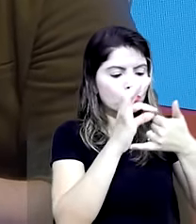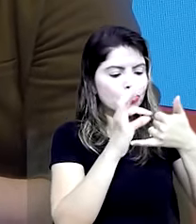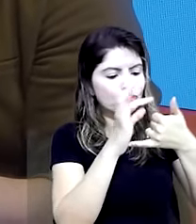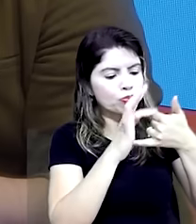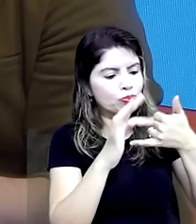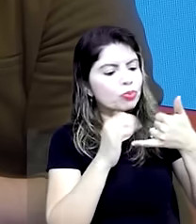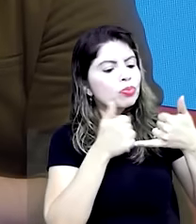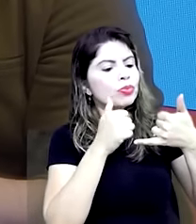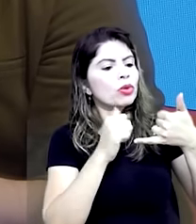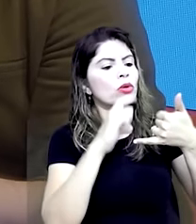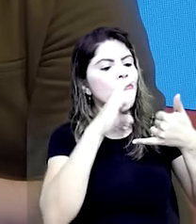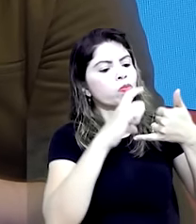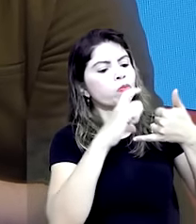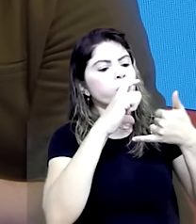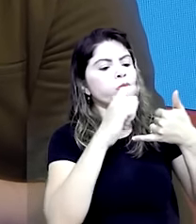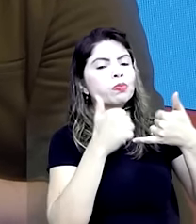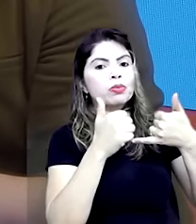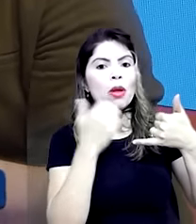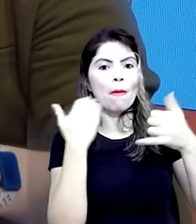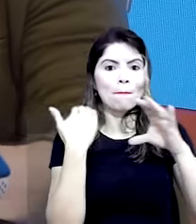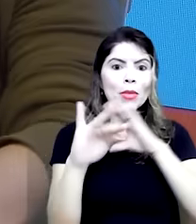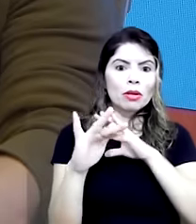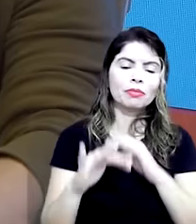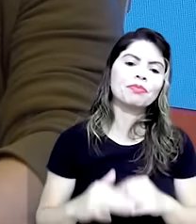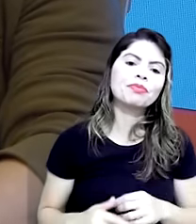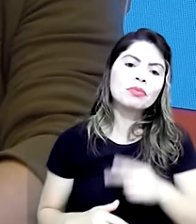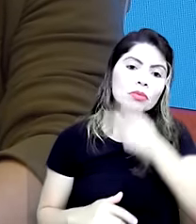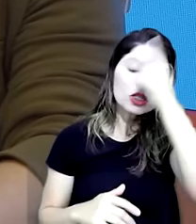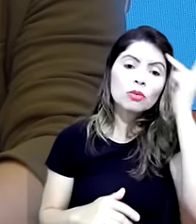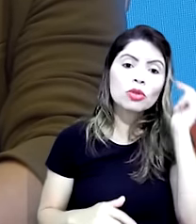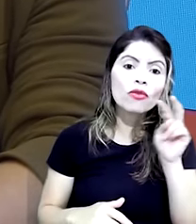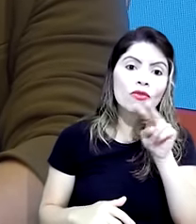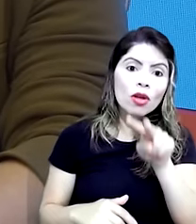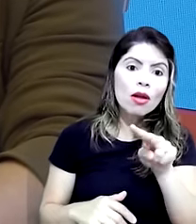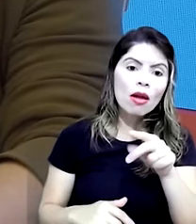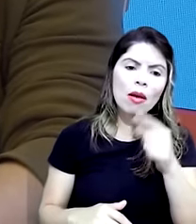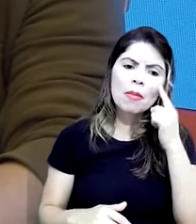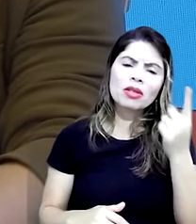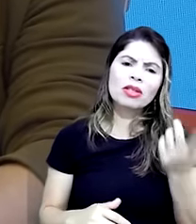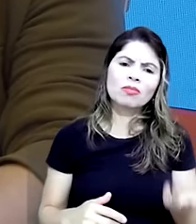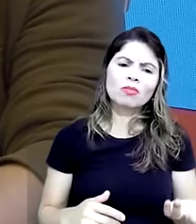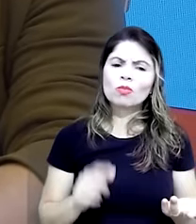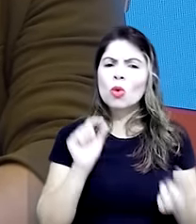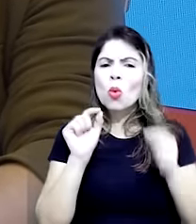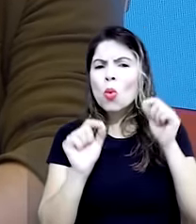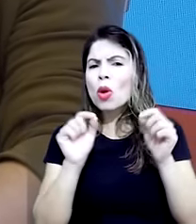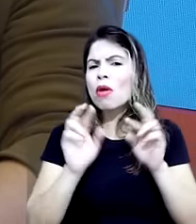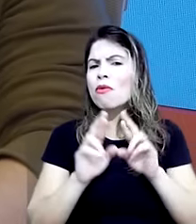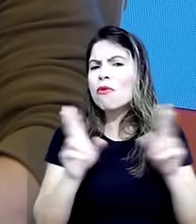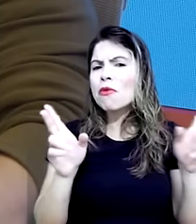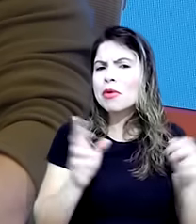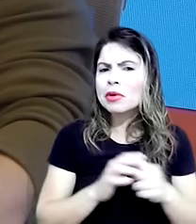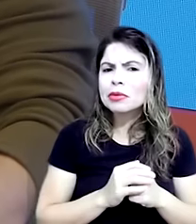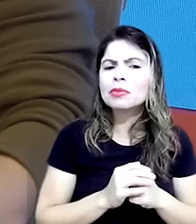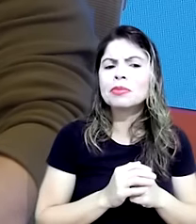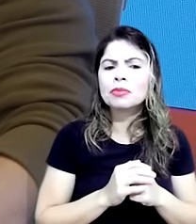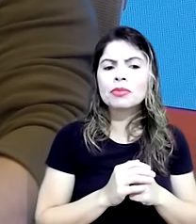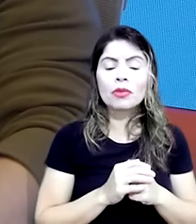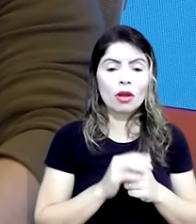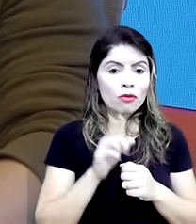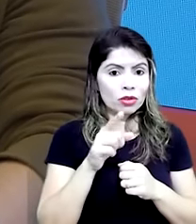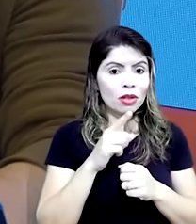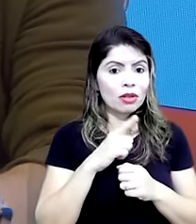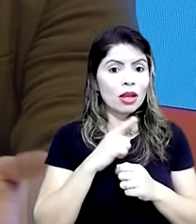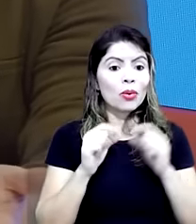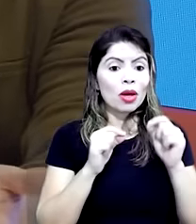natural só que as pessoas olham para isso e elas não conseguem associar O que é que tá diferente ali e aí você ganha um título o